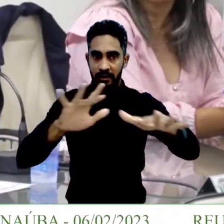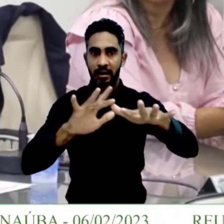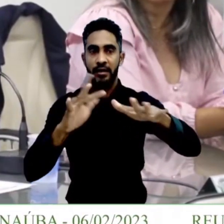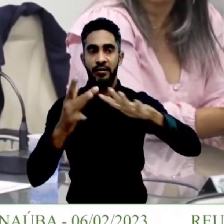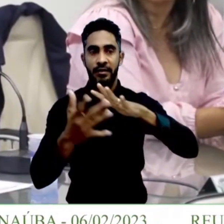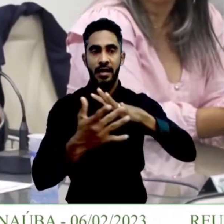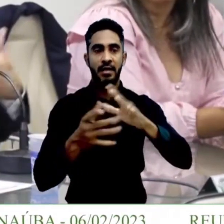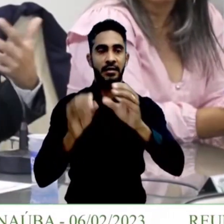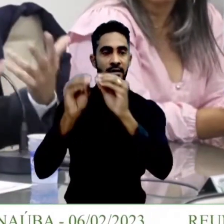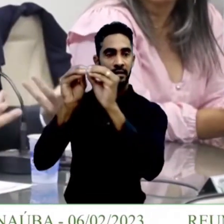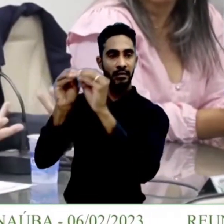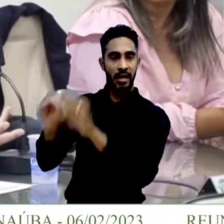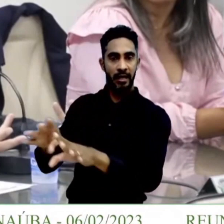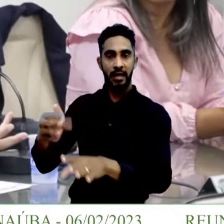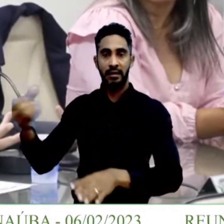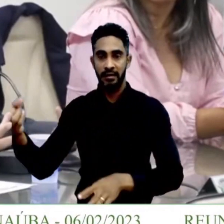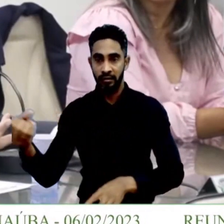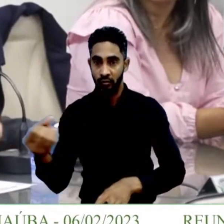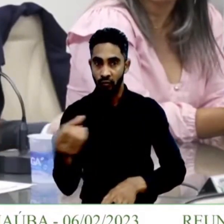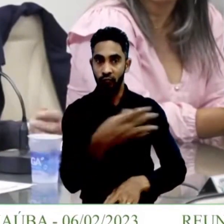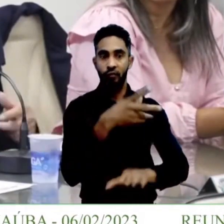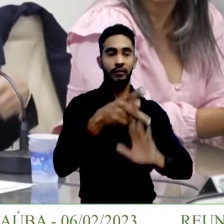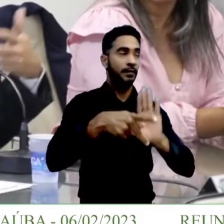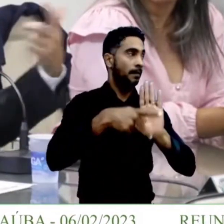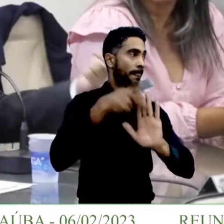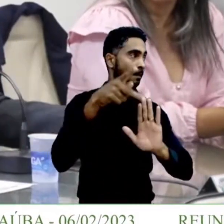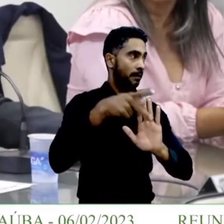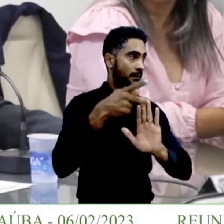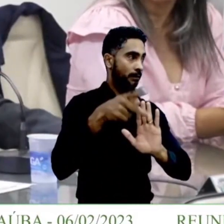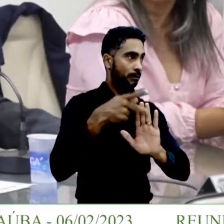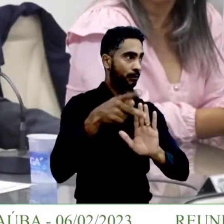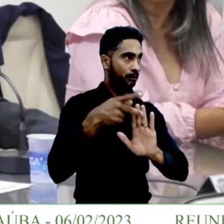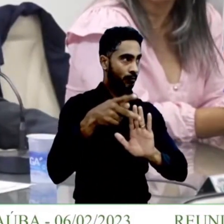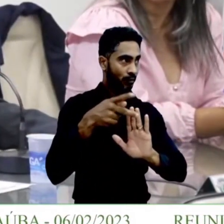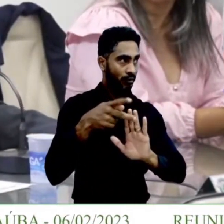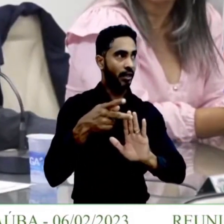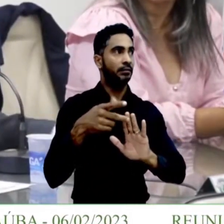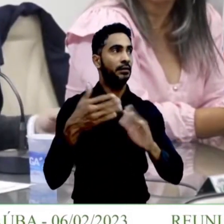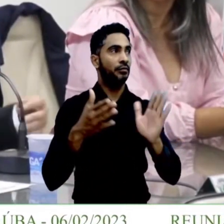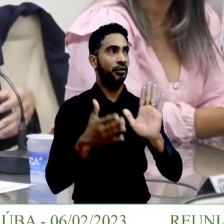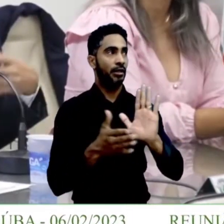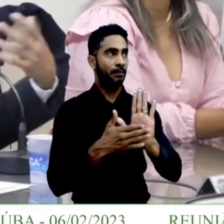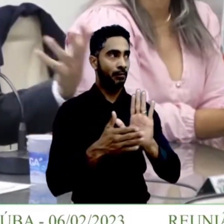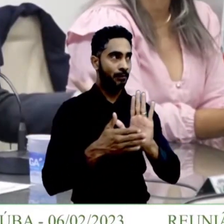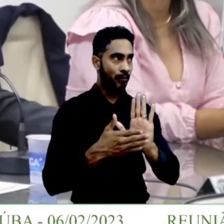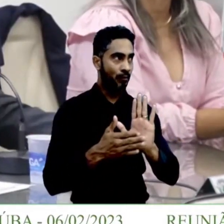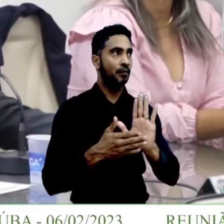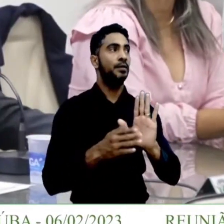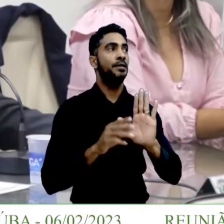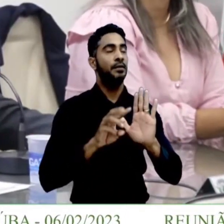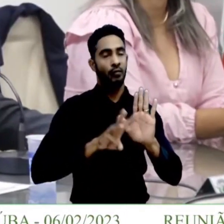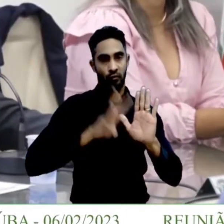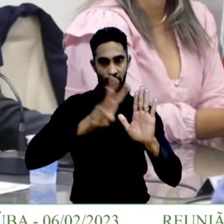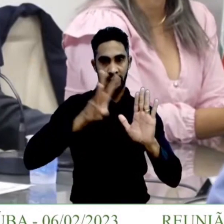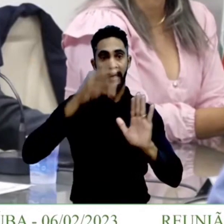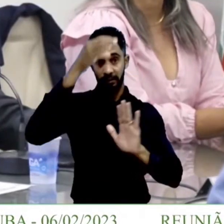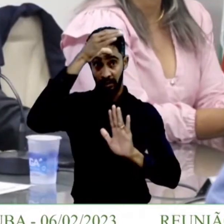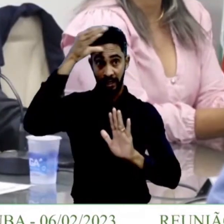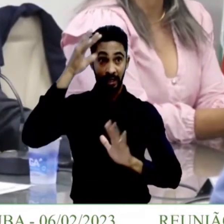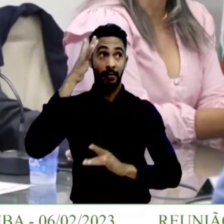sendo ignorado, está sendo novo, foi distribuído um novo projeto. Então, o senhor já se propôs aí colocar no site da Câmara